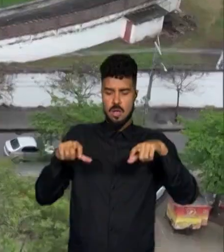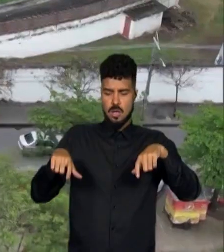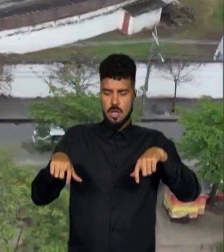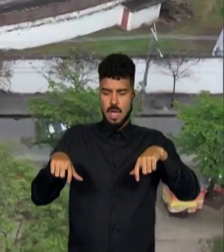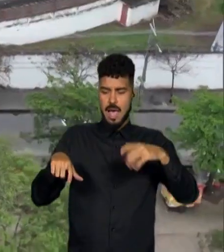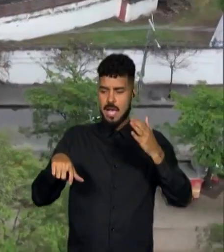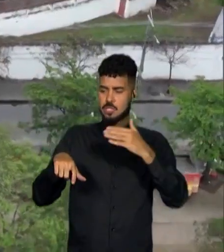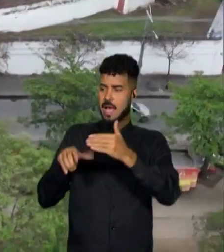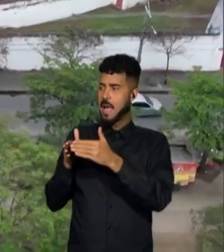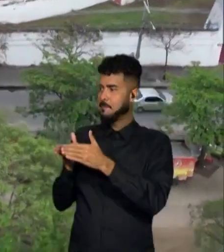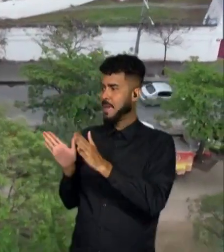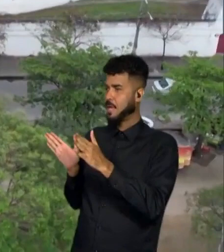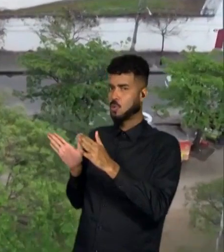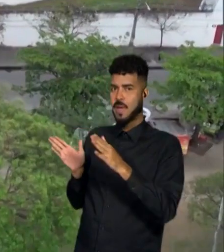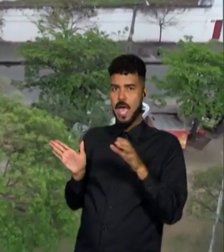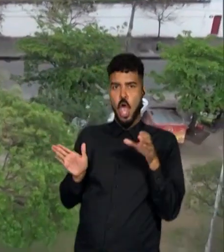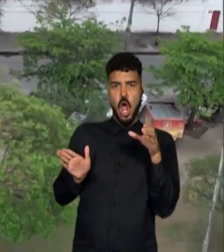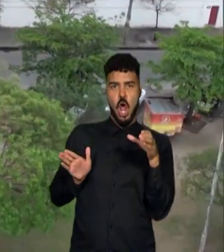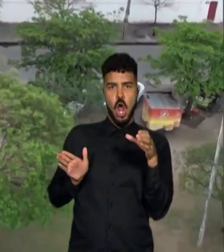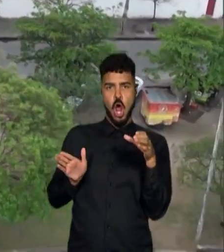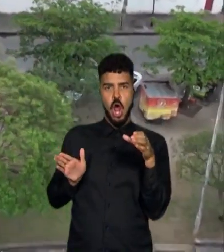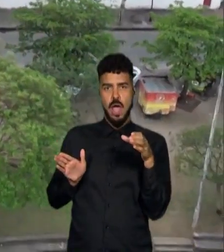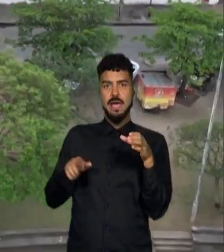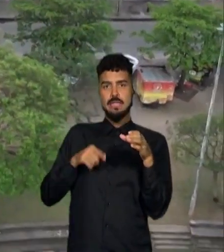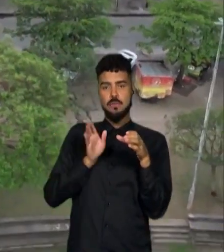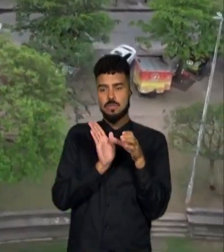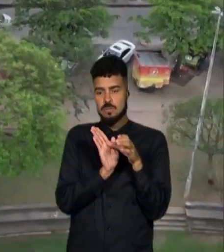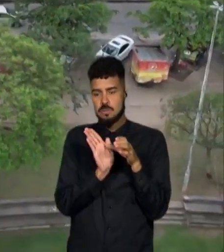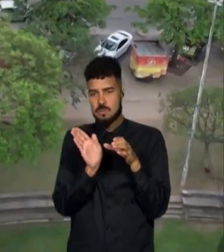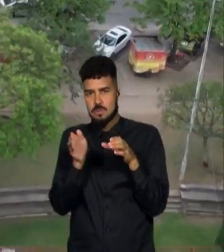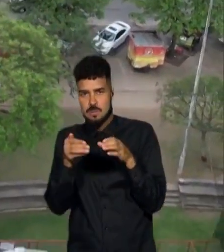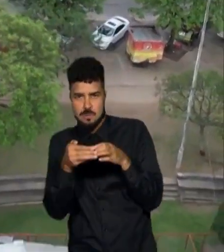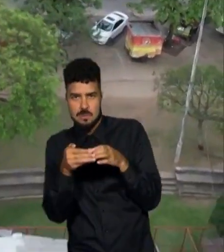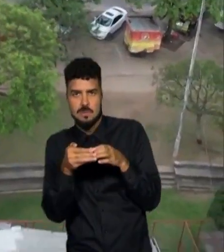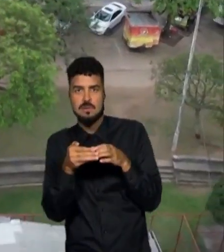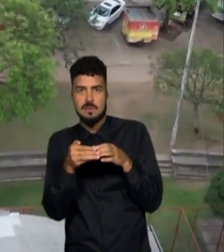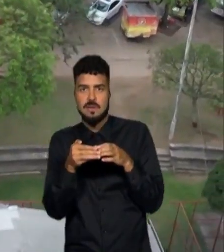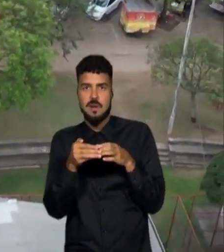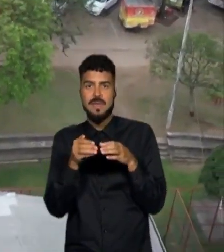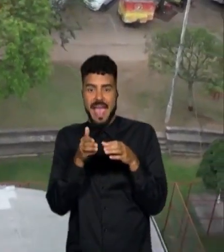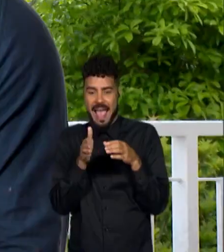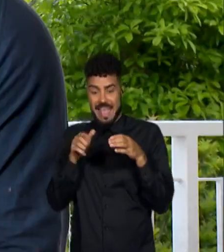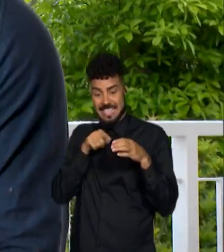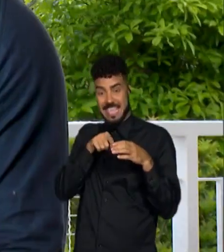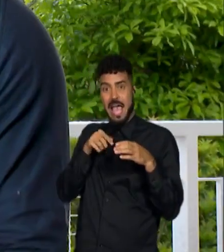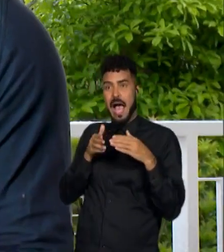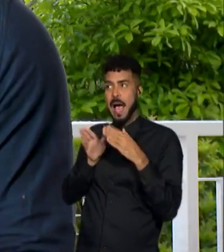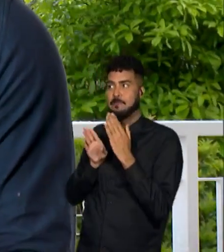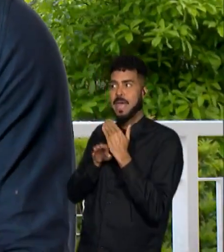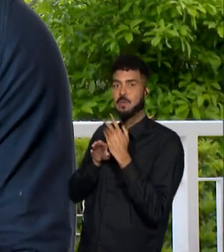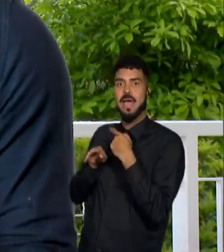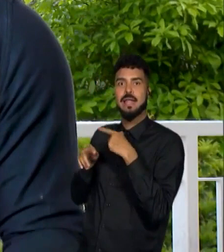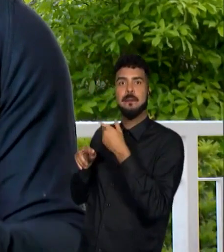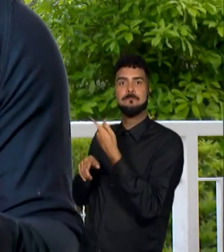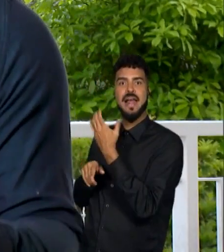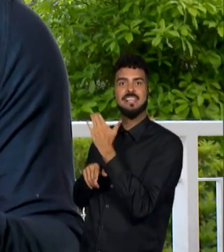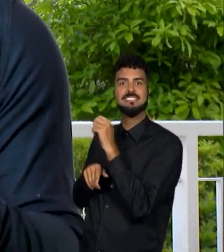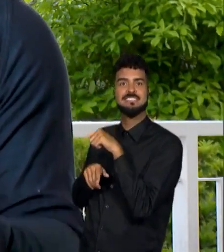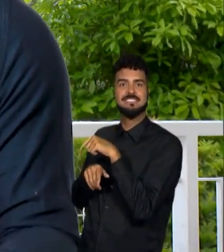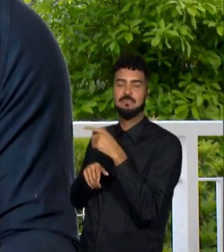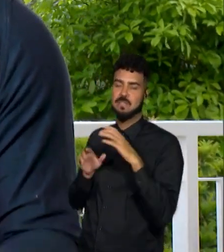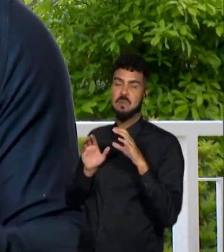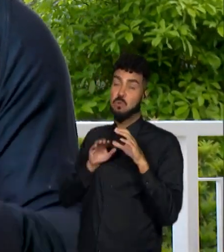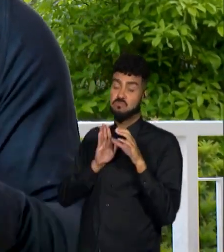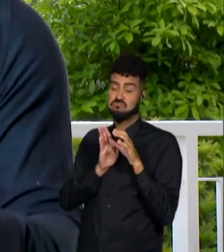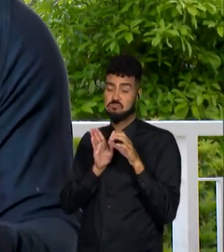tinha, era aberto em forma de ferradura, para uma praça. Aí depois fizeram uma arquibancada ali. Se a gente pegar essa questão da utilização do estádio